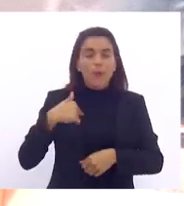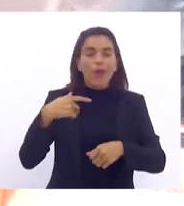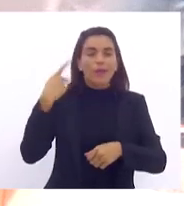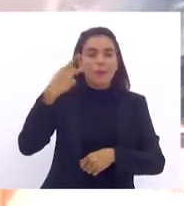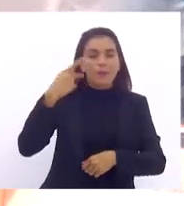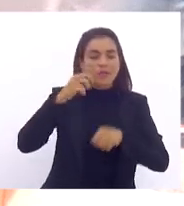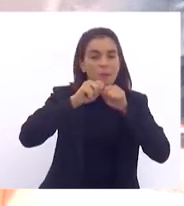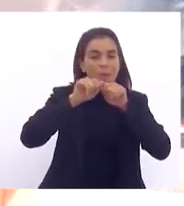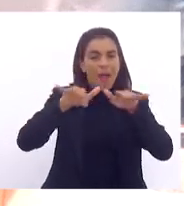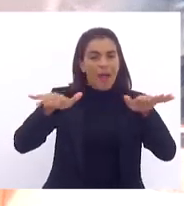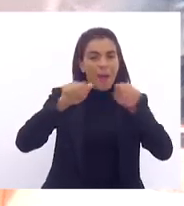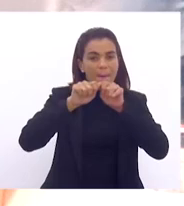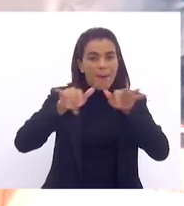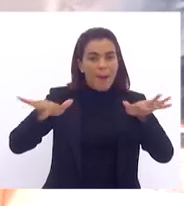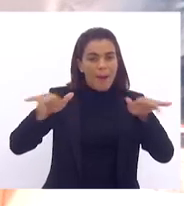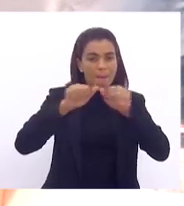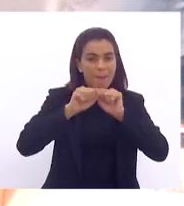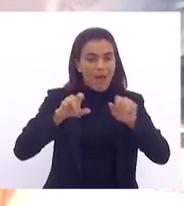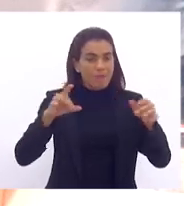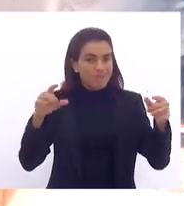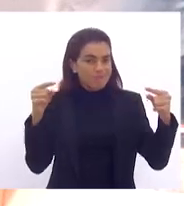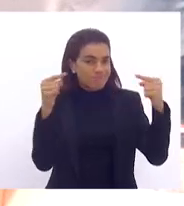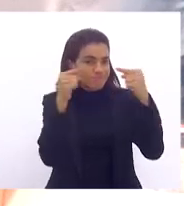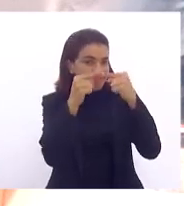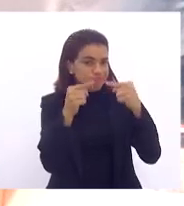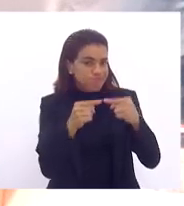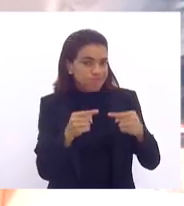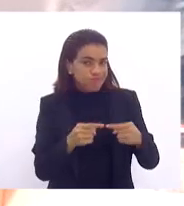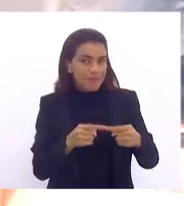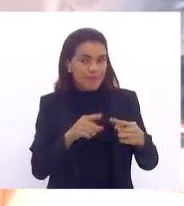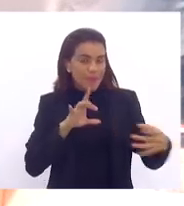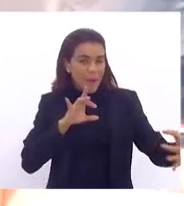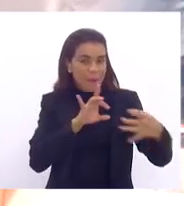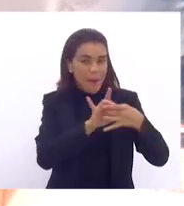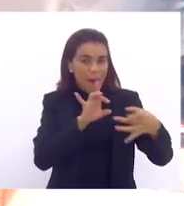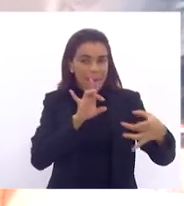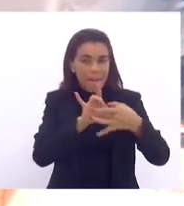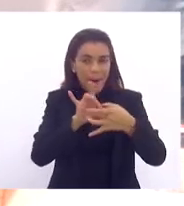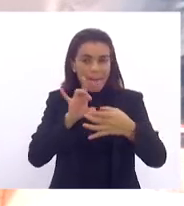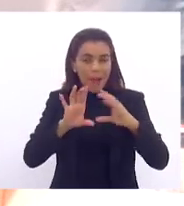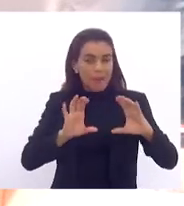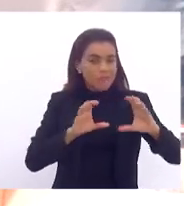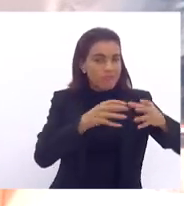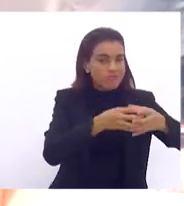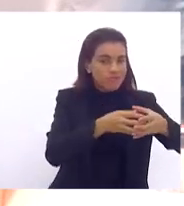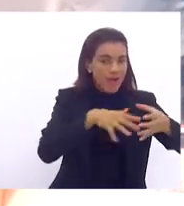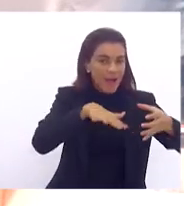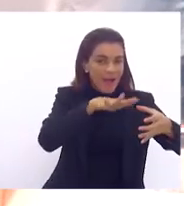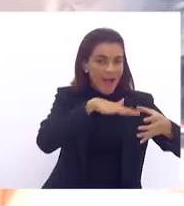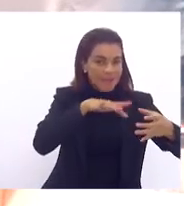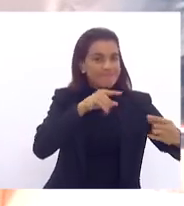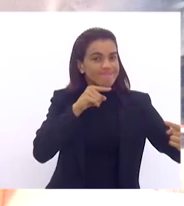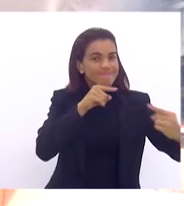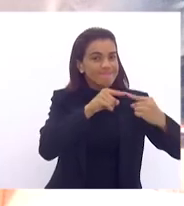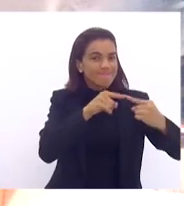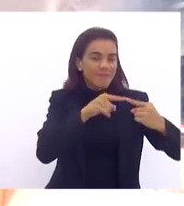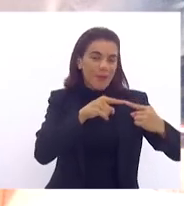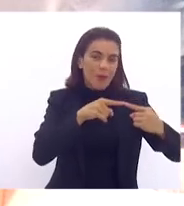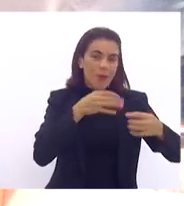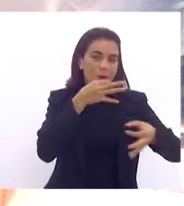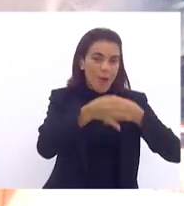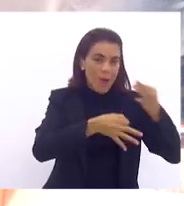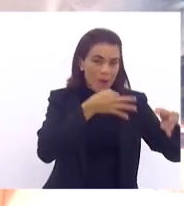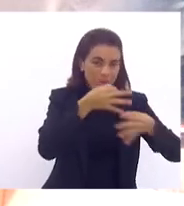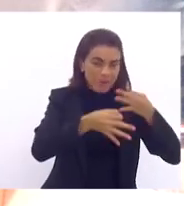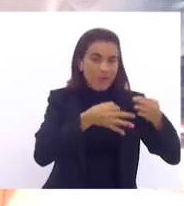maior que enfim pelo menos uma percepção agora pessoal que vem ocorrendo na sociedade que se identificam com determinados parlamentares e várias vezes